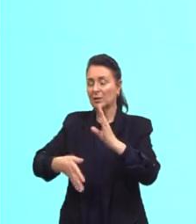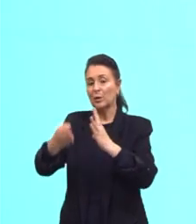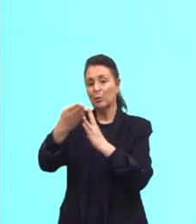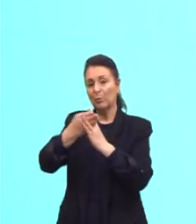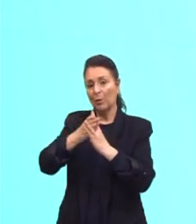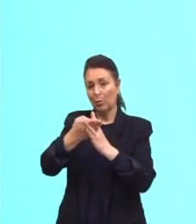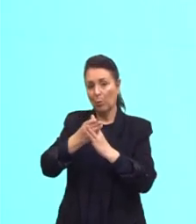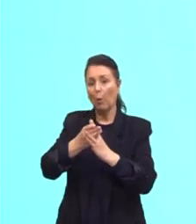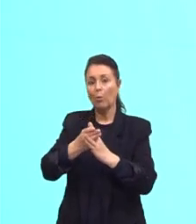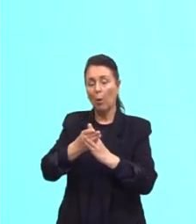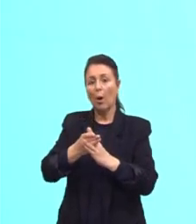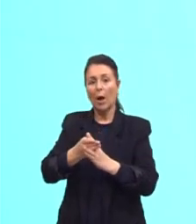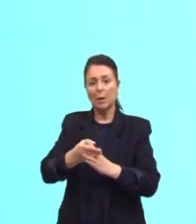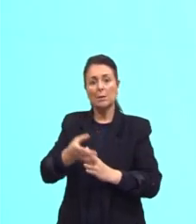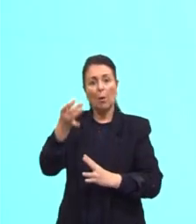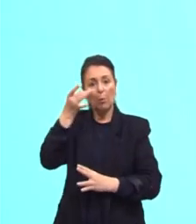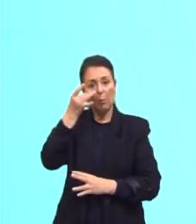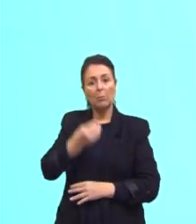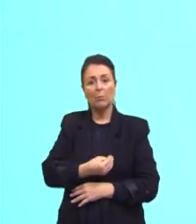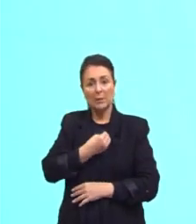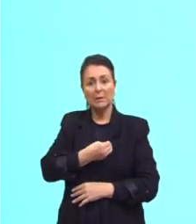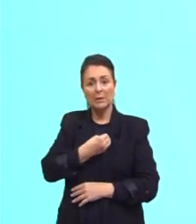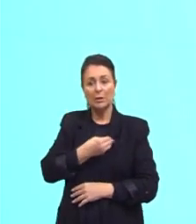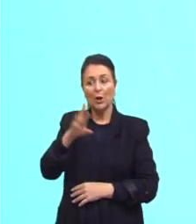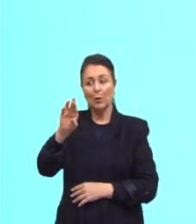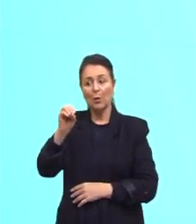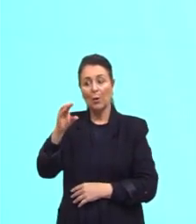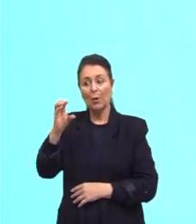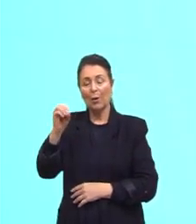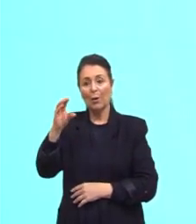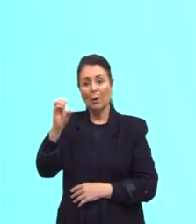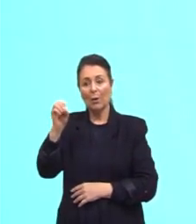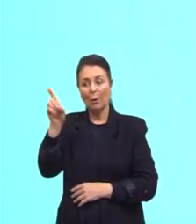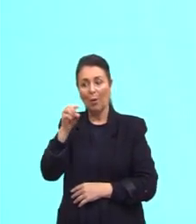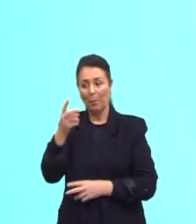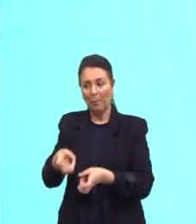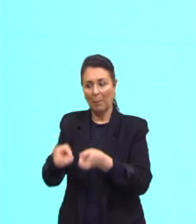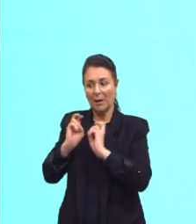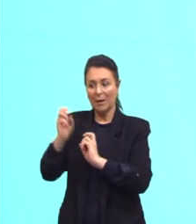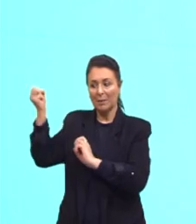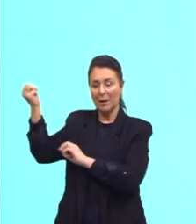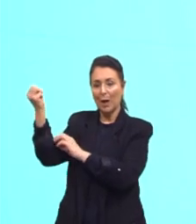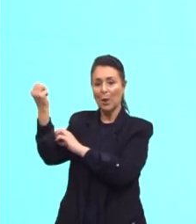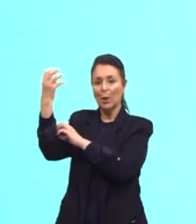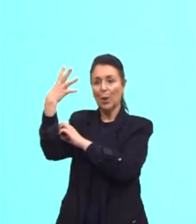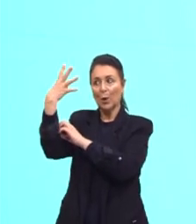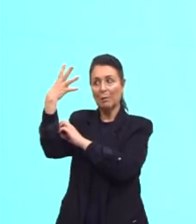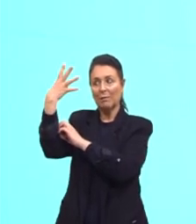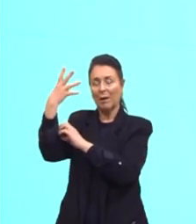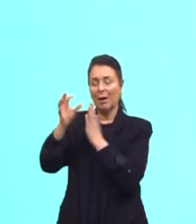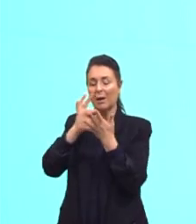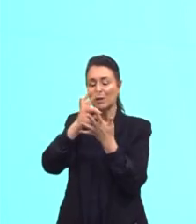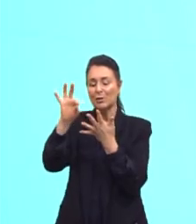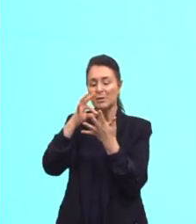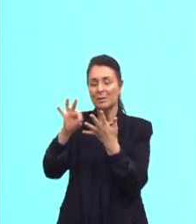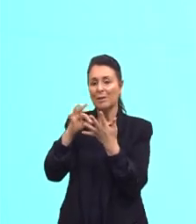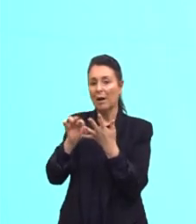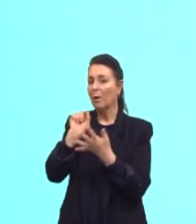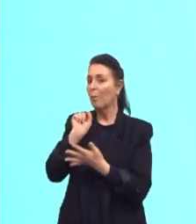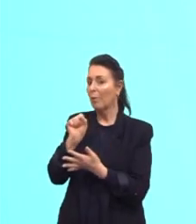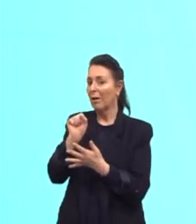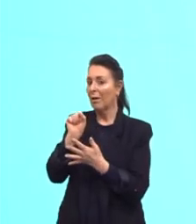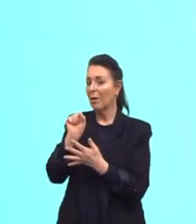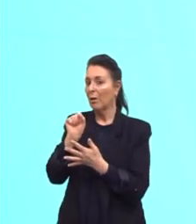do barroco elas estão presentes nos pintores do Rococó percebam a luz nessa obra ela destaca o que está em